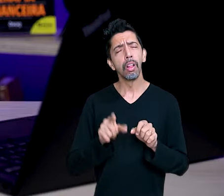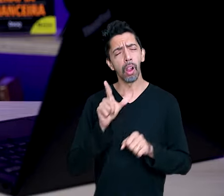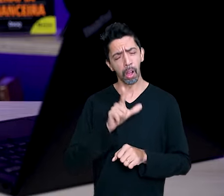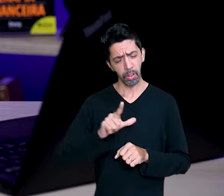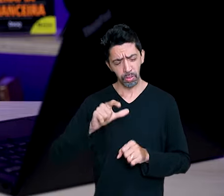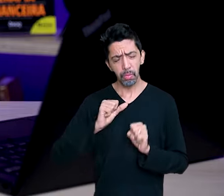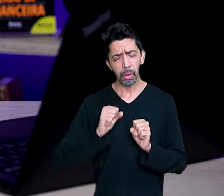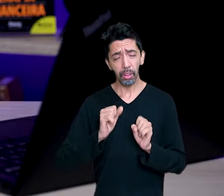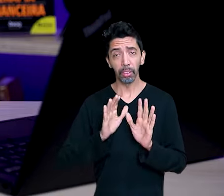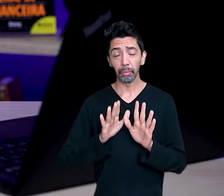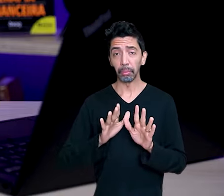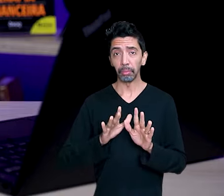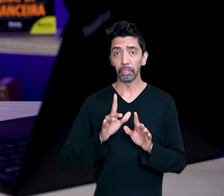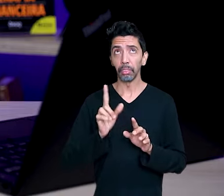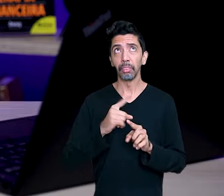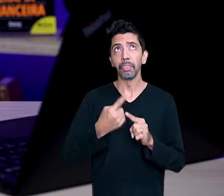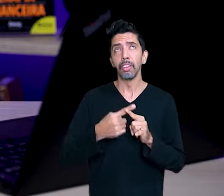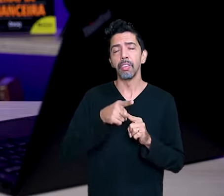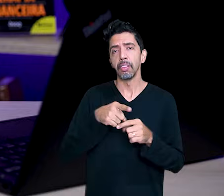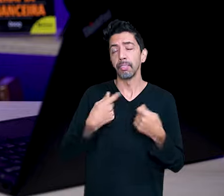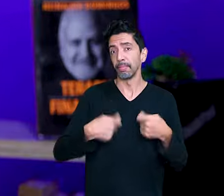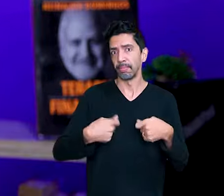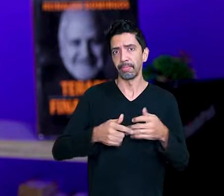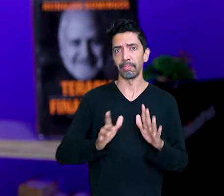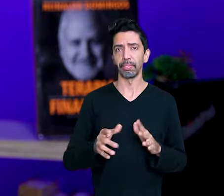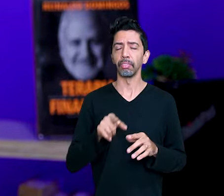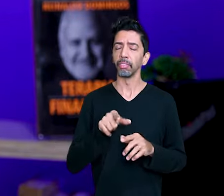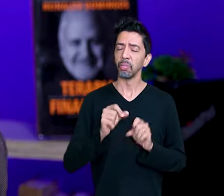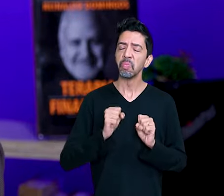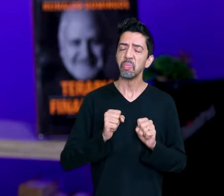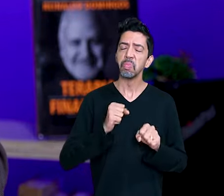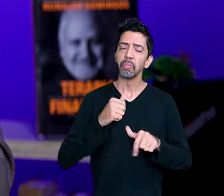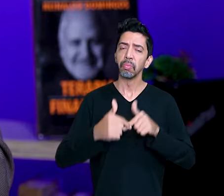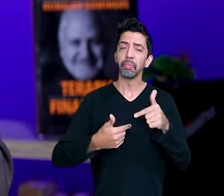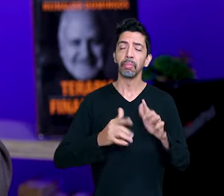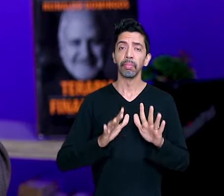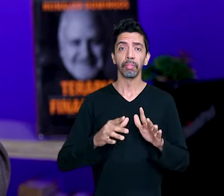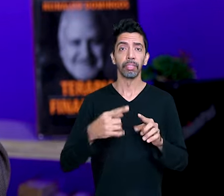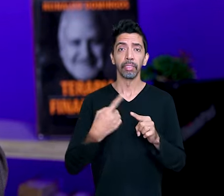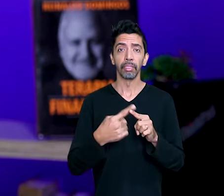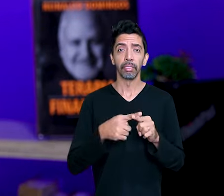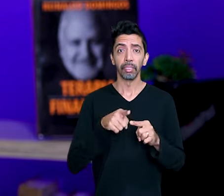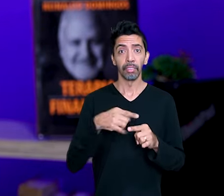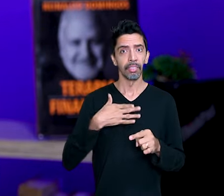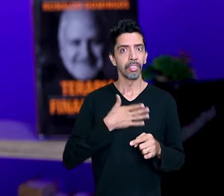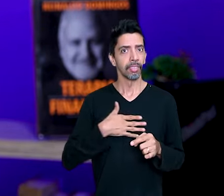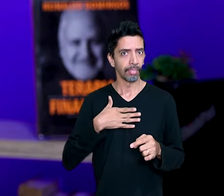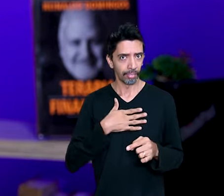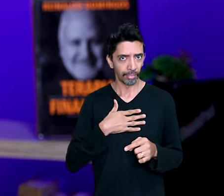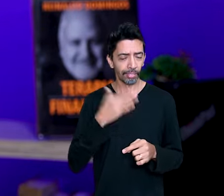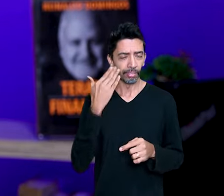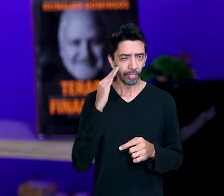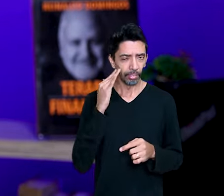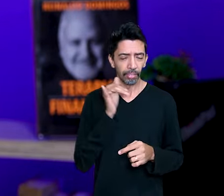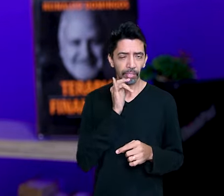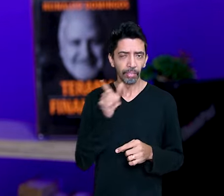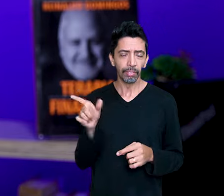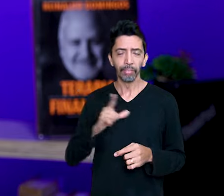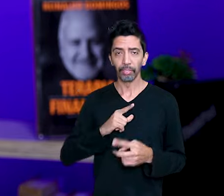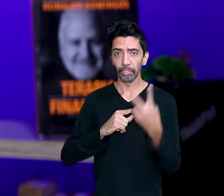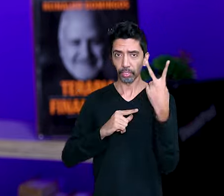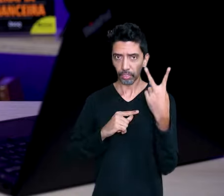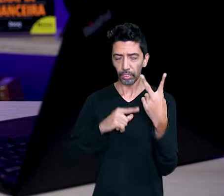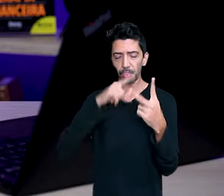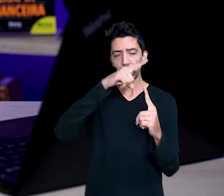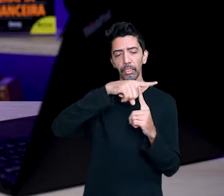por necessidade, e sim por prazer. Eu quero aqui dar o meu próprio exemplo. Eu tenho duas aposentadorias, uma com 37